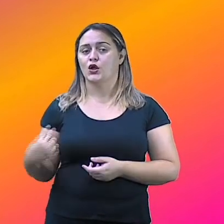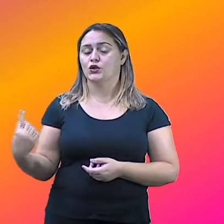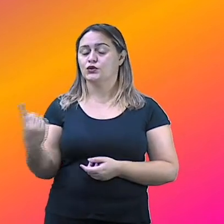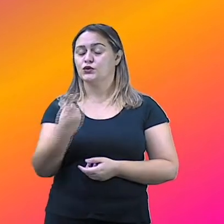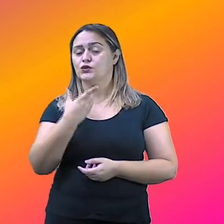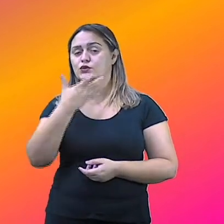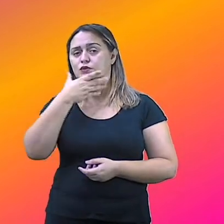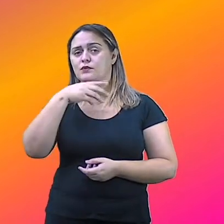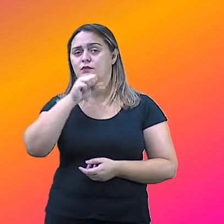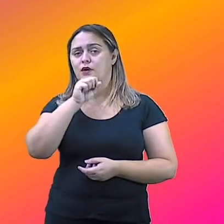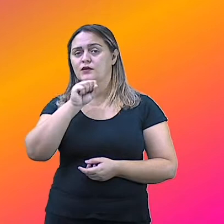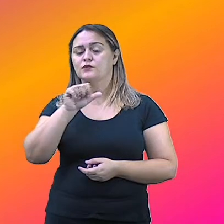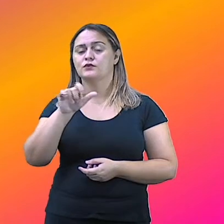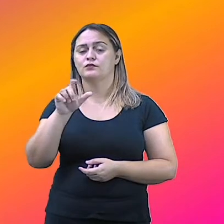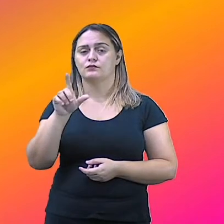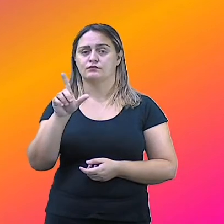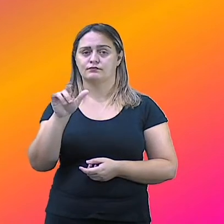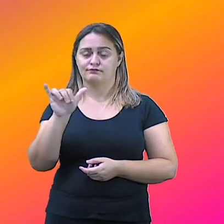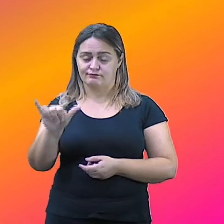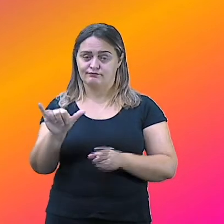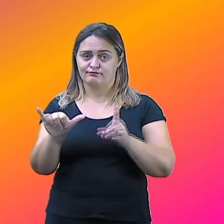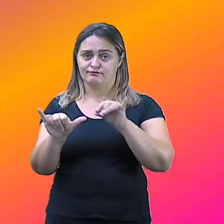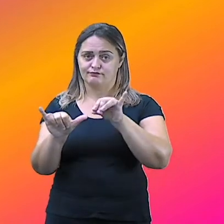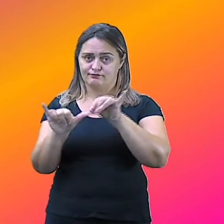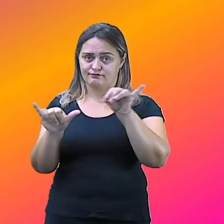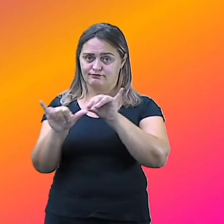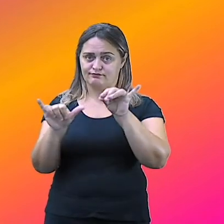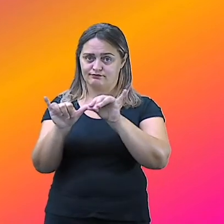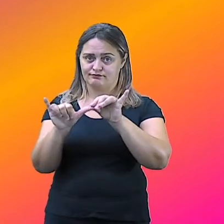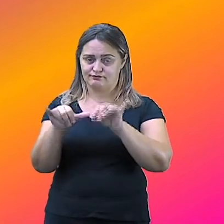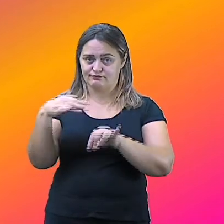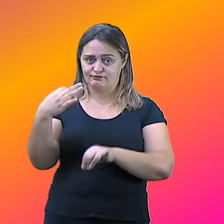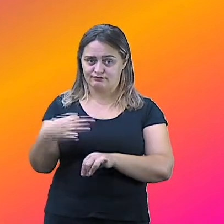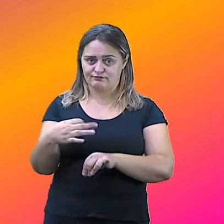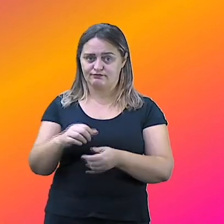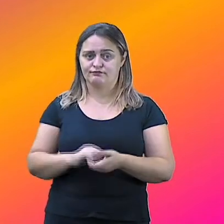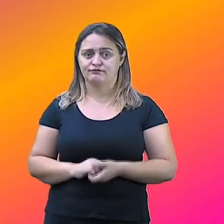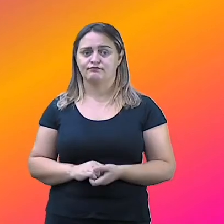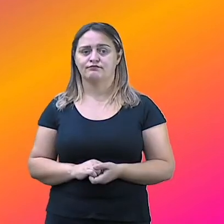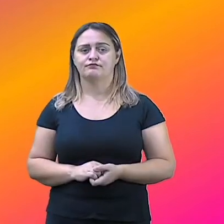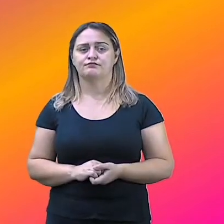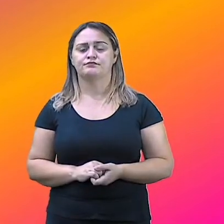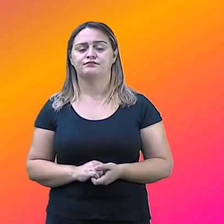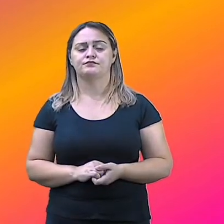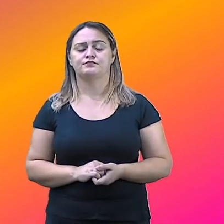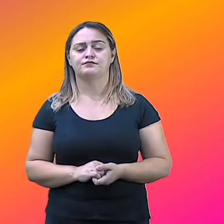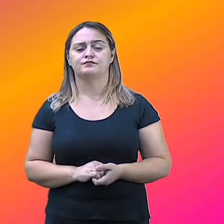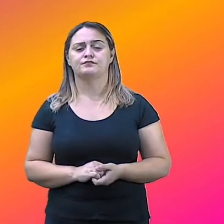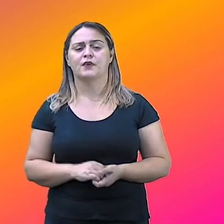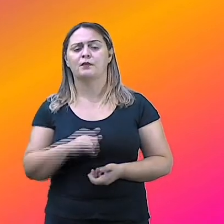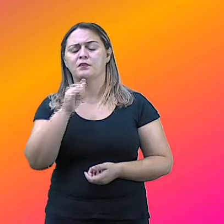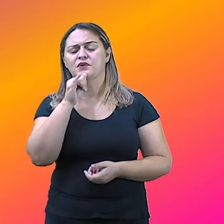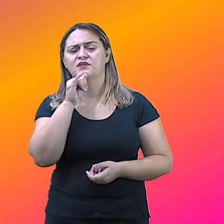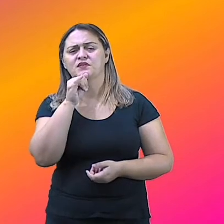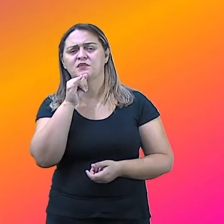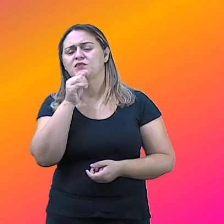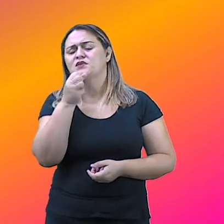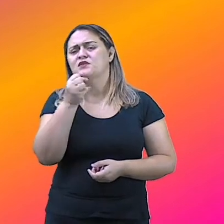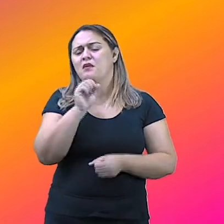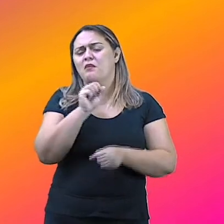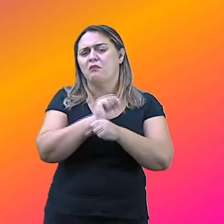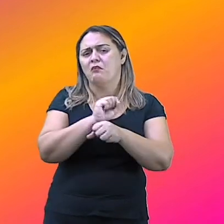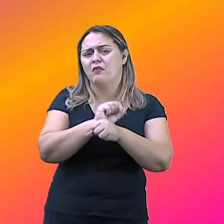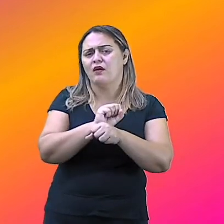uma preposição. Note agora que nos exemplos aí, se nós interrompermos, a oração